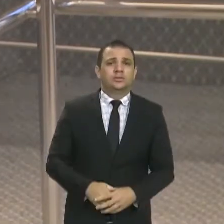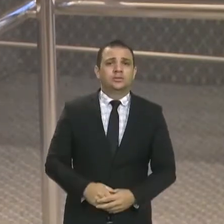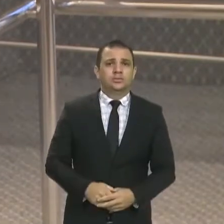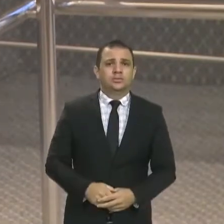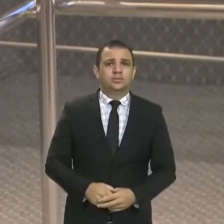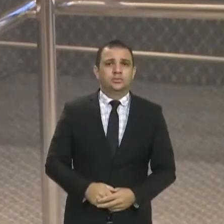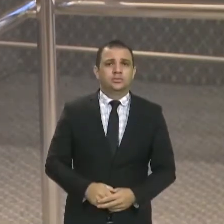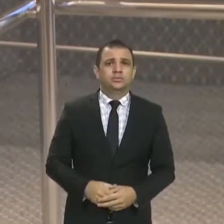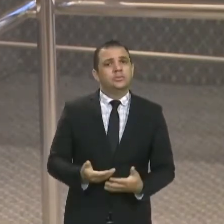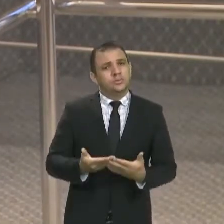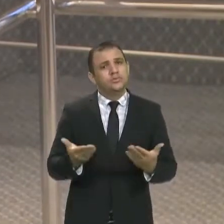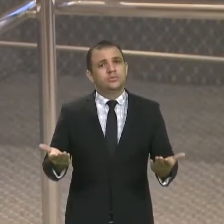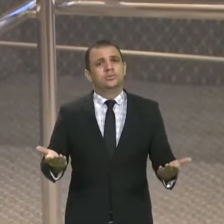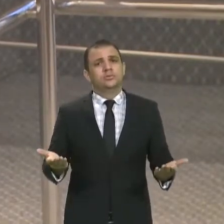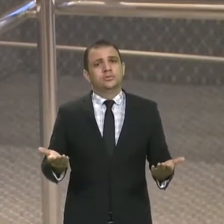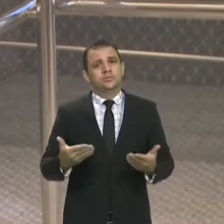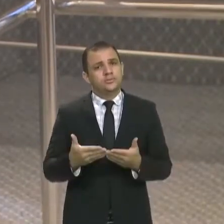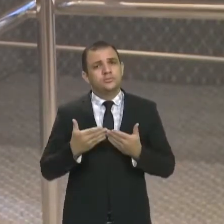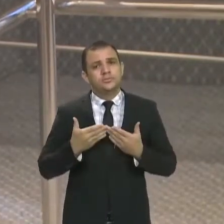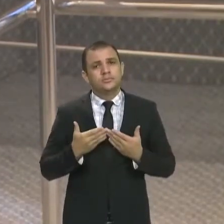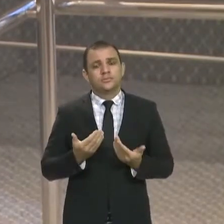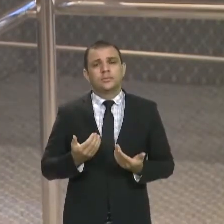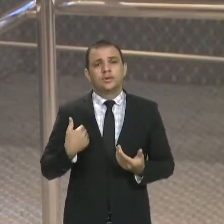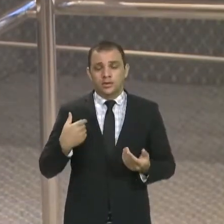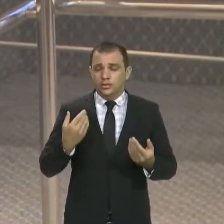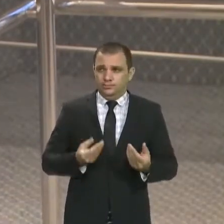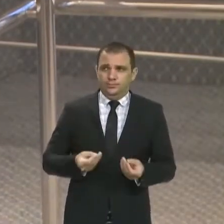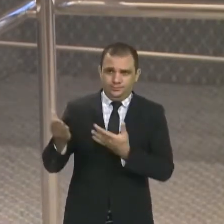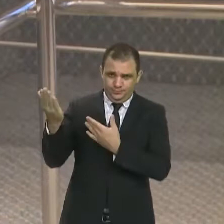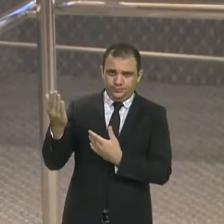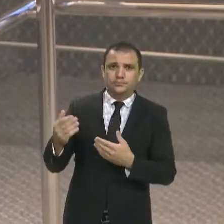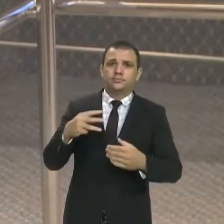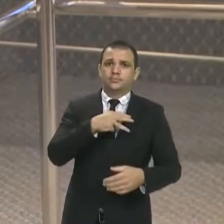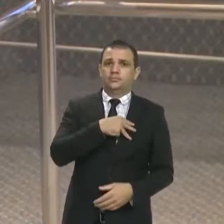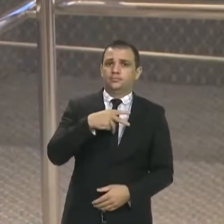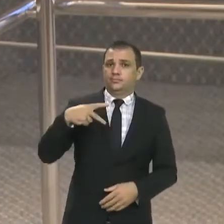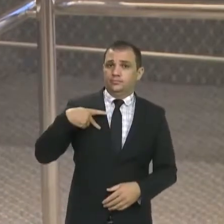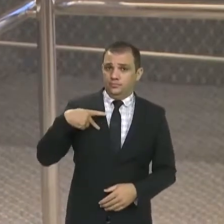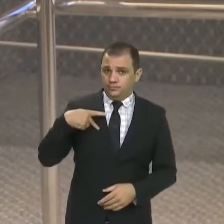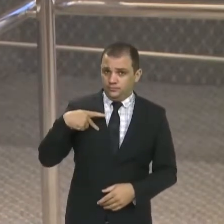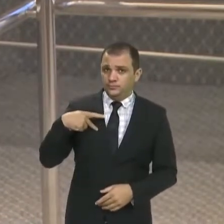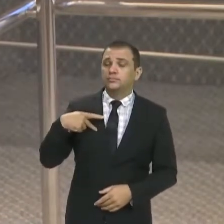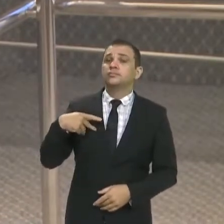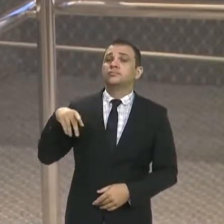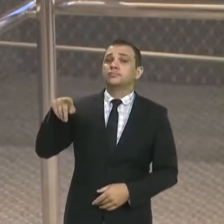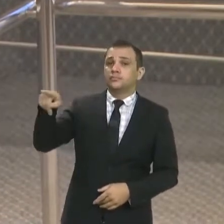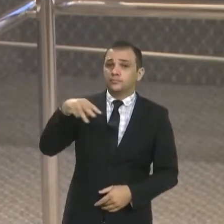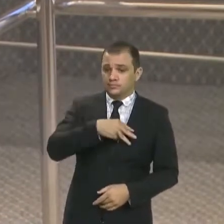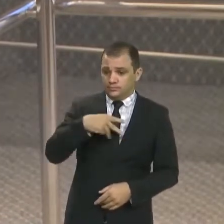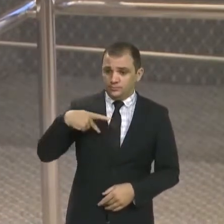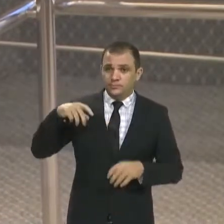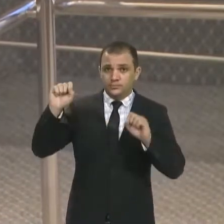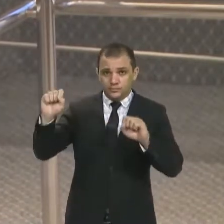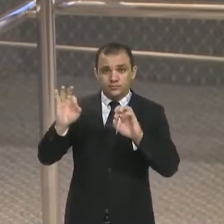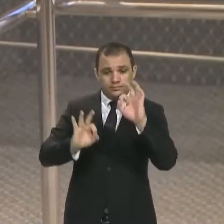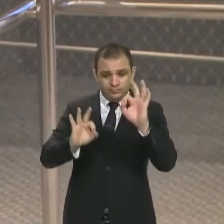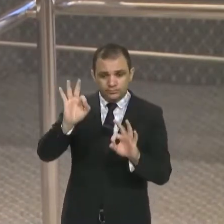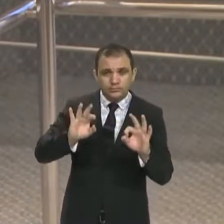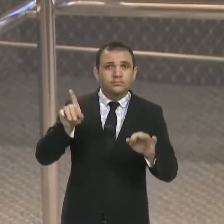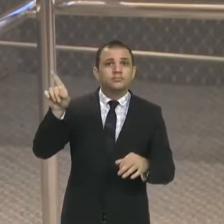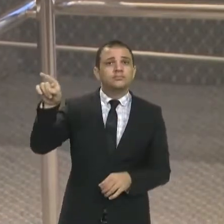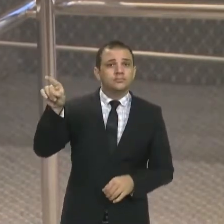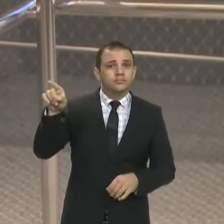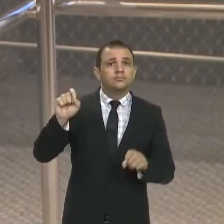Senhores, vou encaminhar o Ministério Público para que o Ministério Público possa tomar devidas